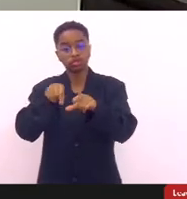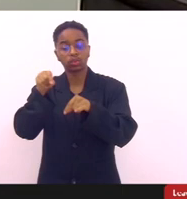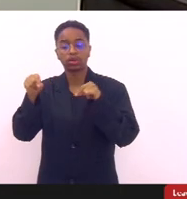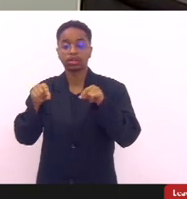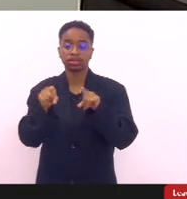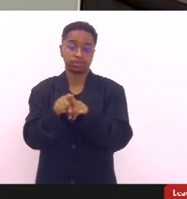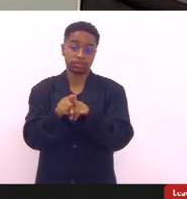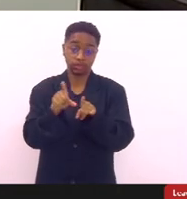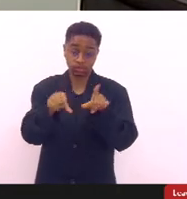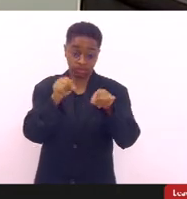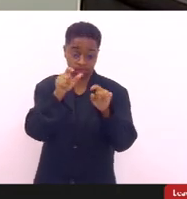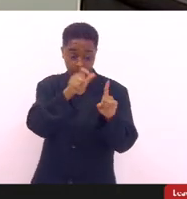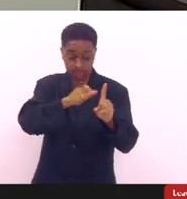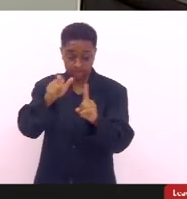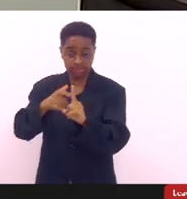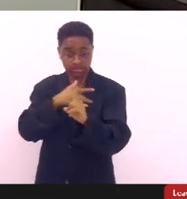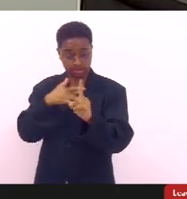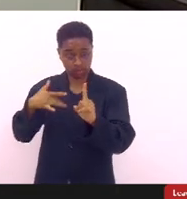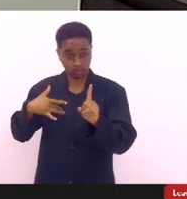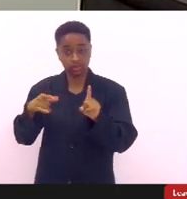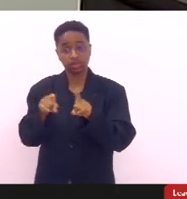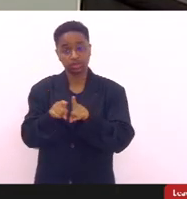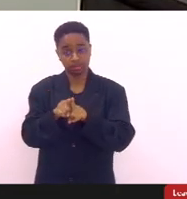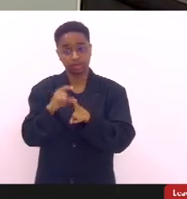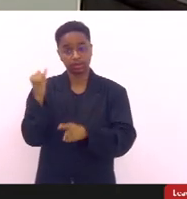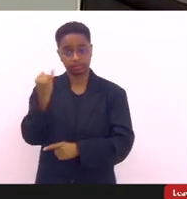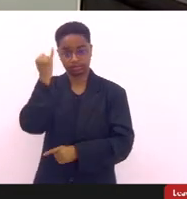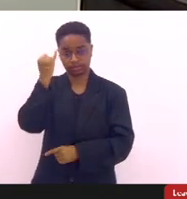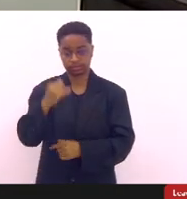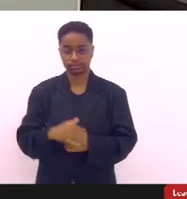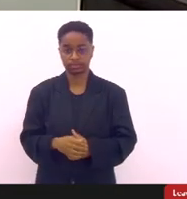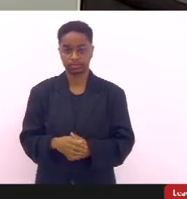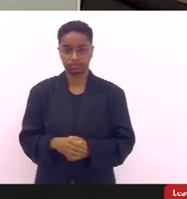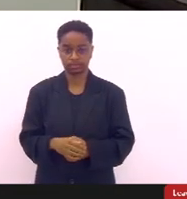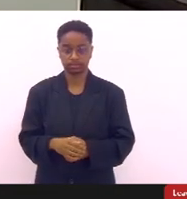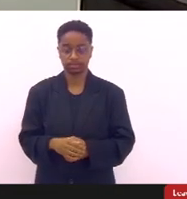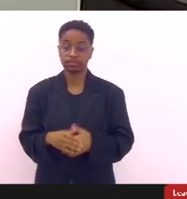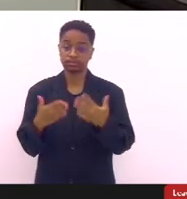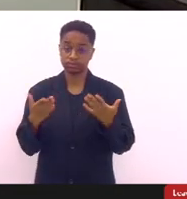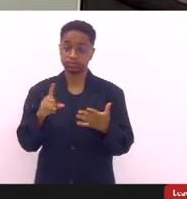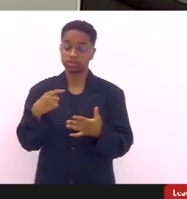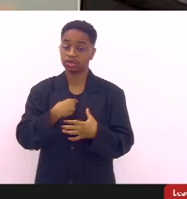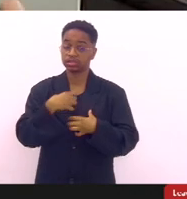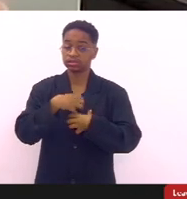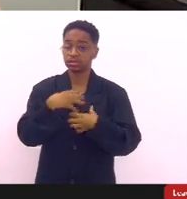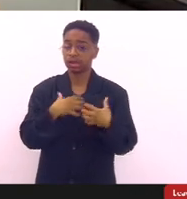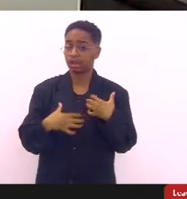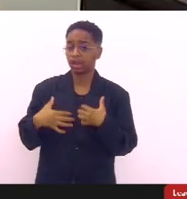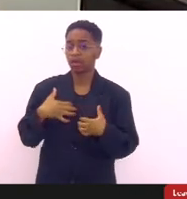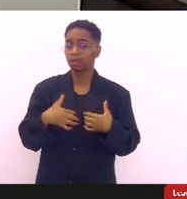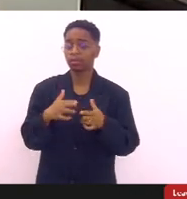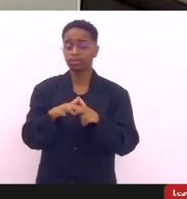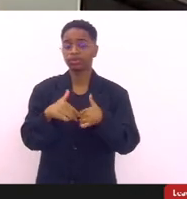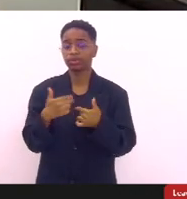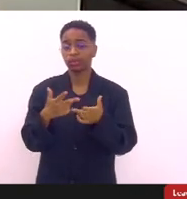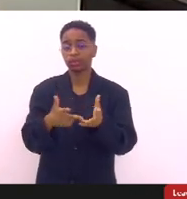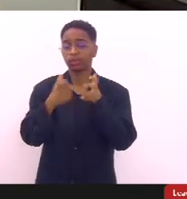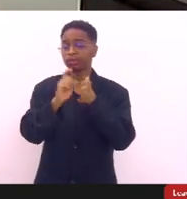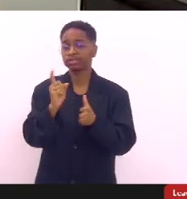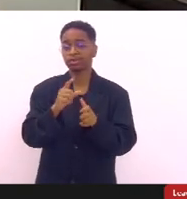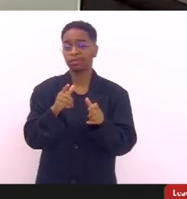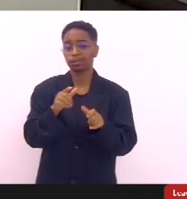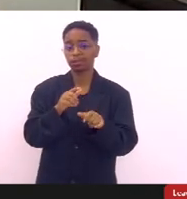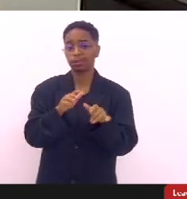da saúde do preso é também uma escolha importante. Então, é isso que nos angustia. A gente não vê nenhum movimento de tentar